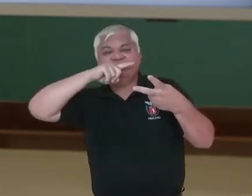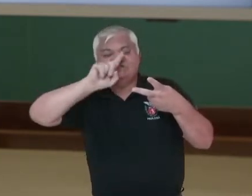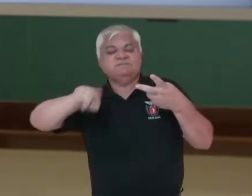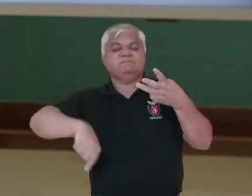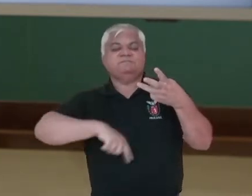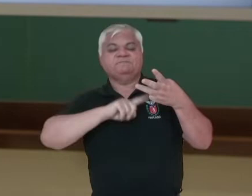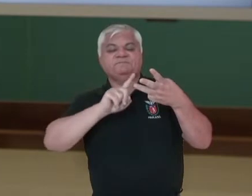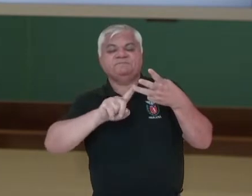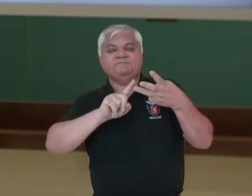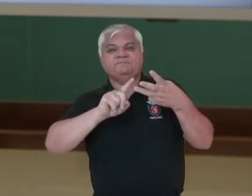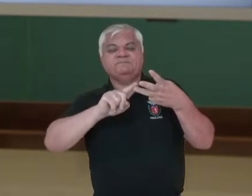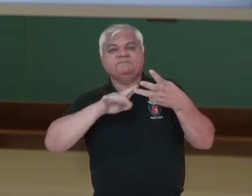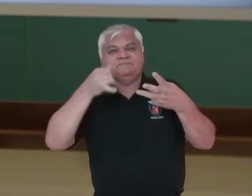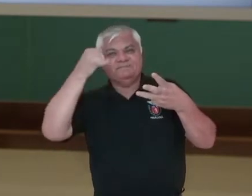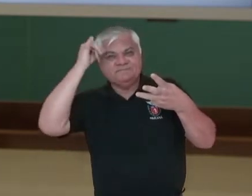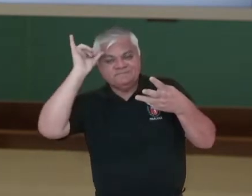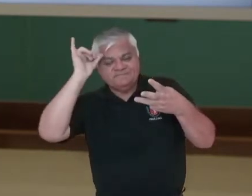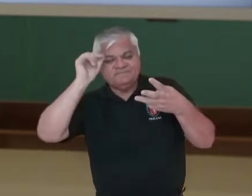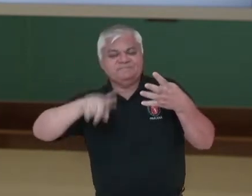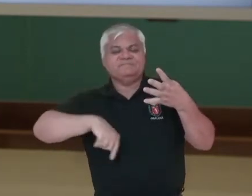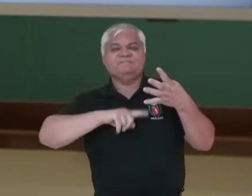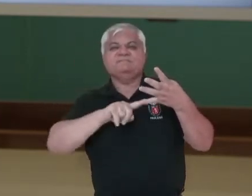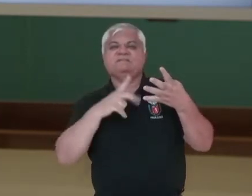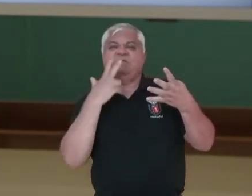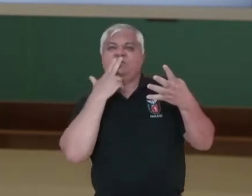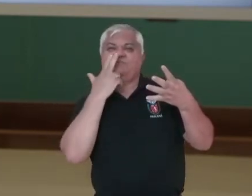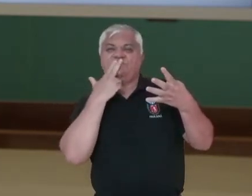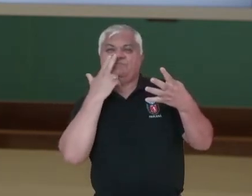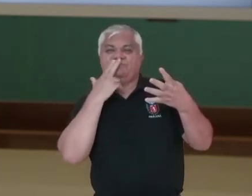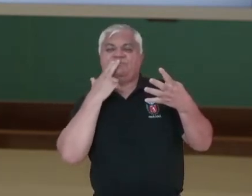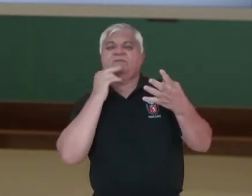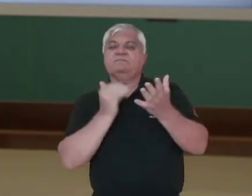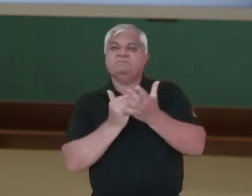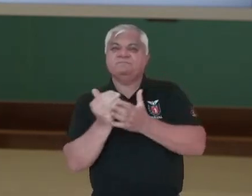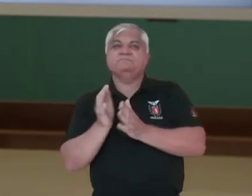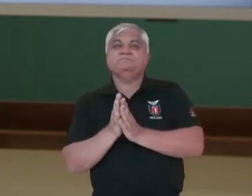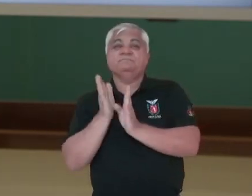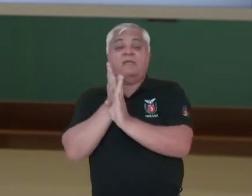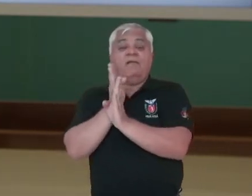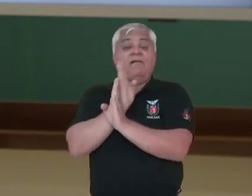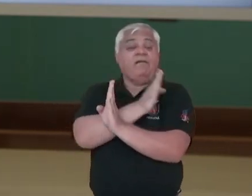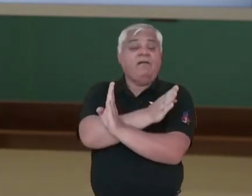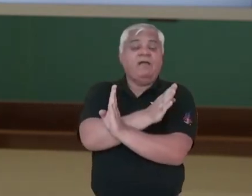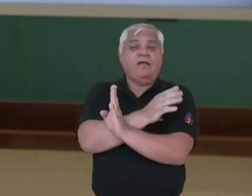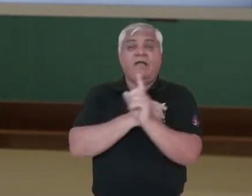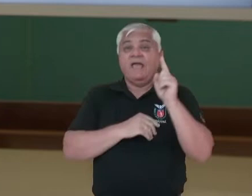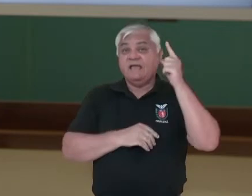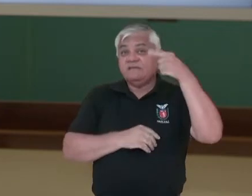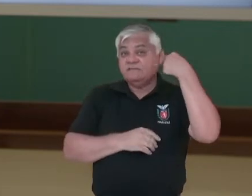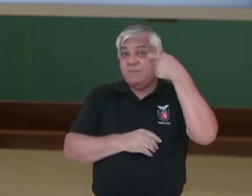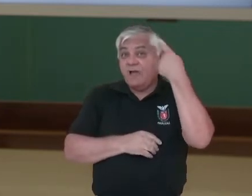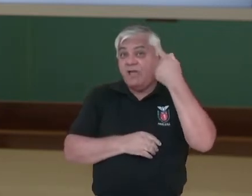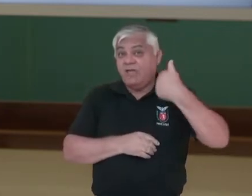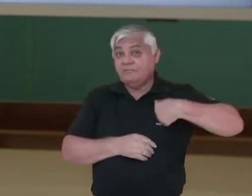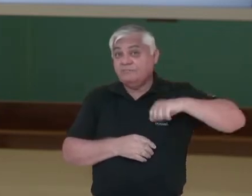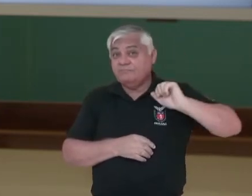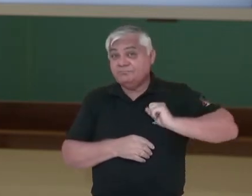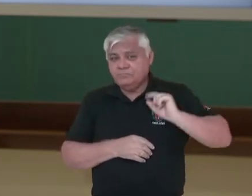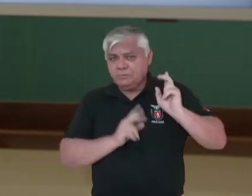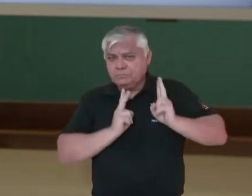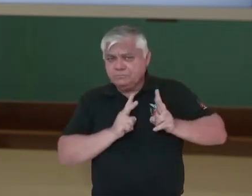aqui o restante, né, que seria de domínio espanhol. Mas será que continuou assim? E essas atividades